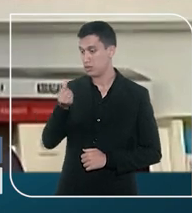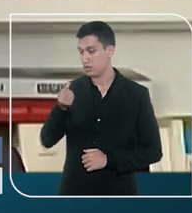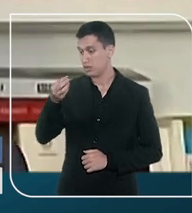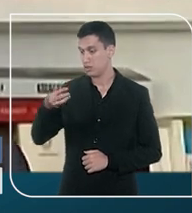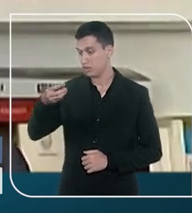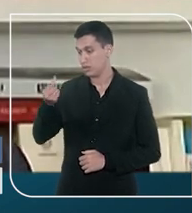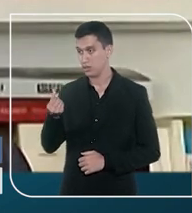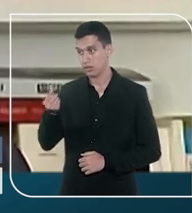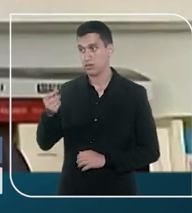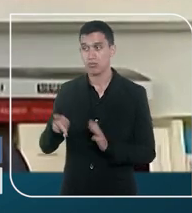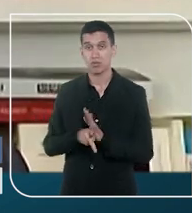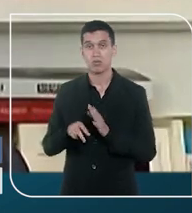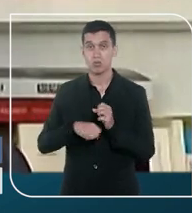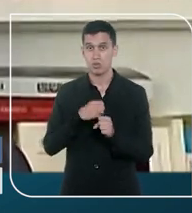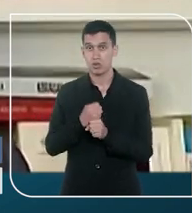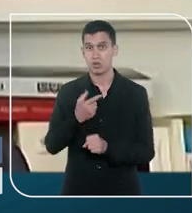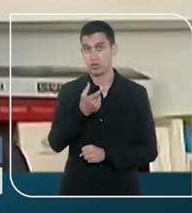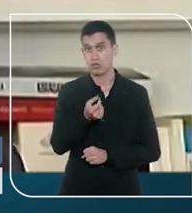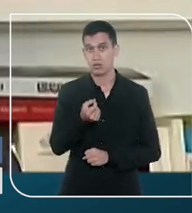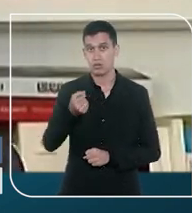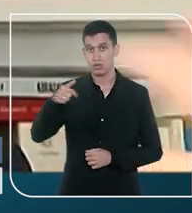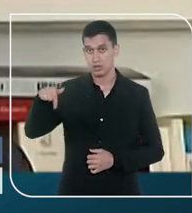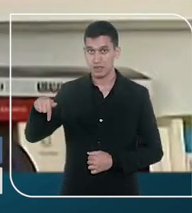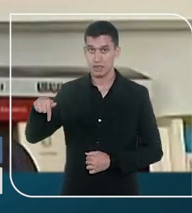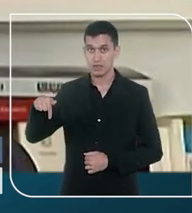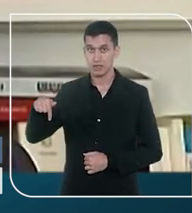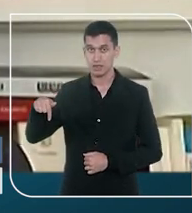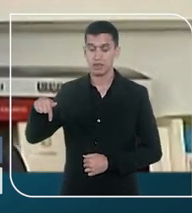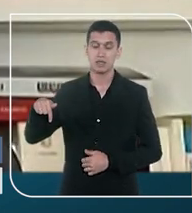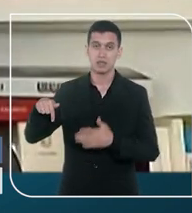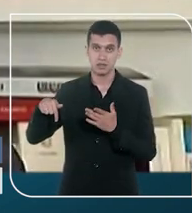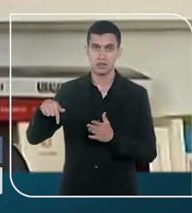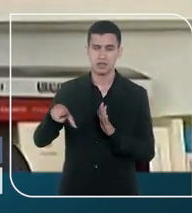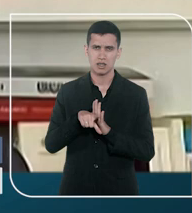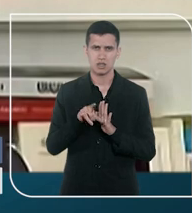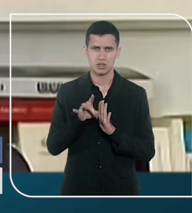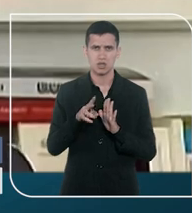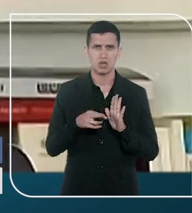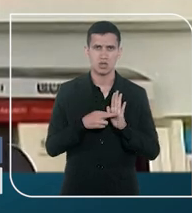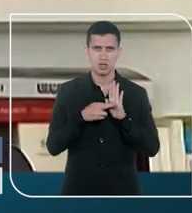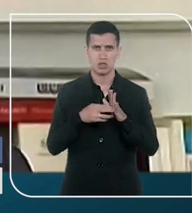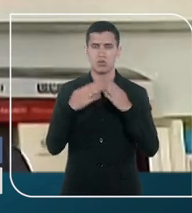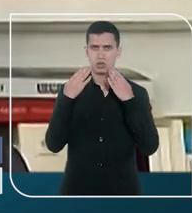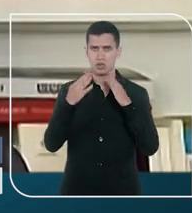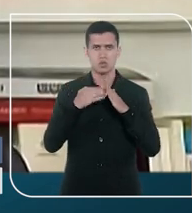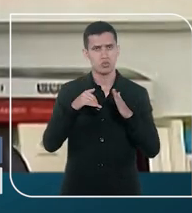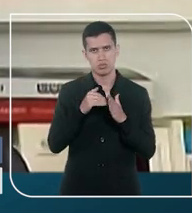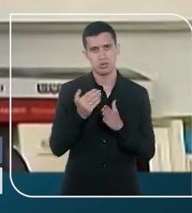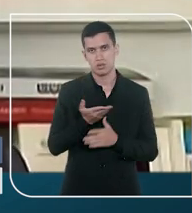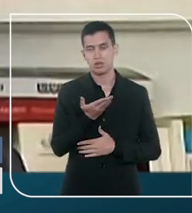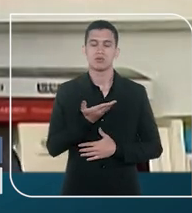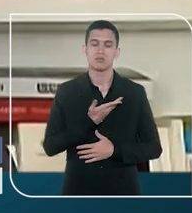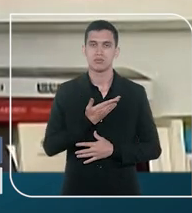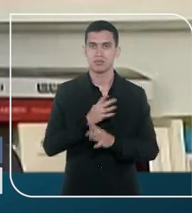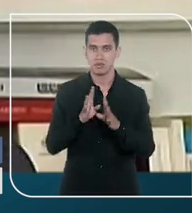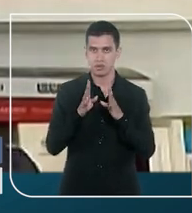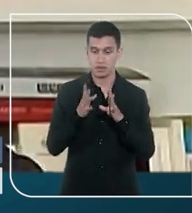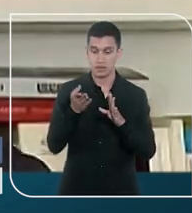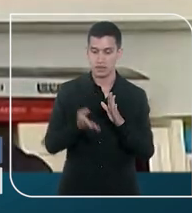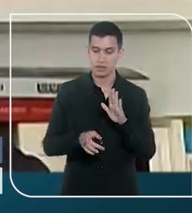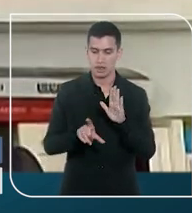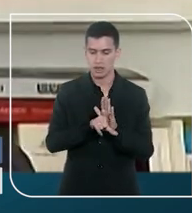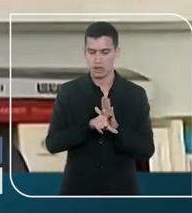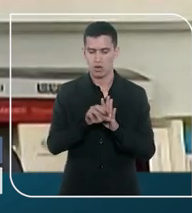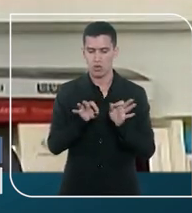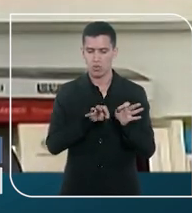11.636 de 2007, essa lei, só para demonstrar aqui para todos os queridos amigos que estão nos vendo, essa lei, ela